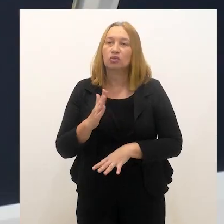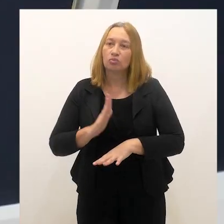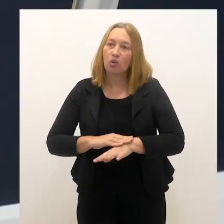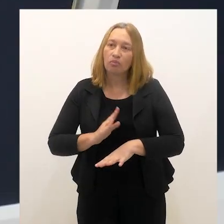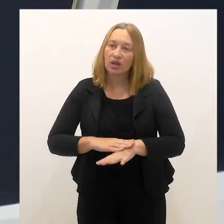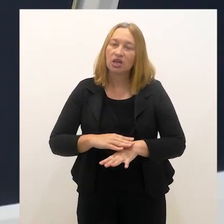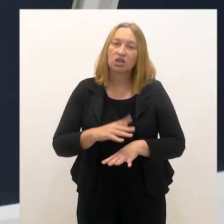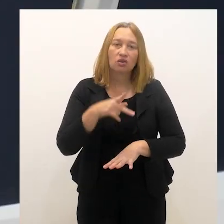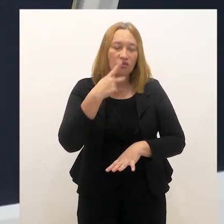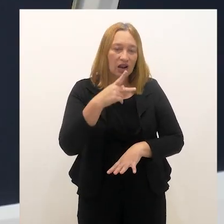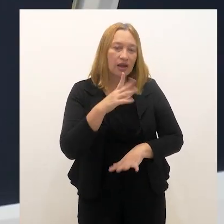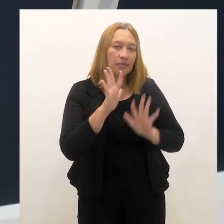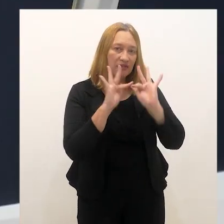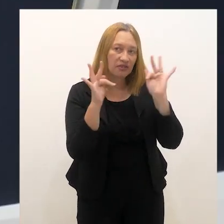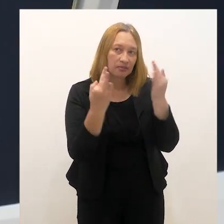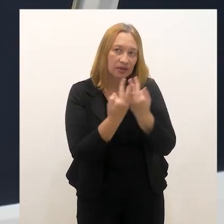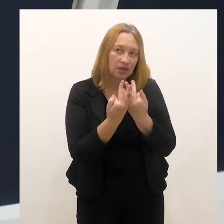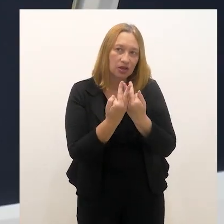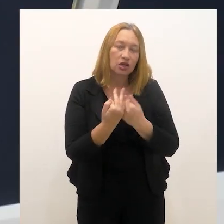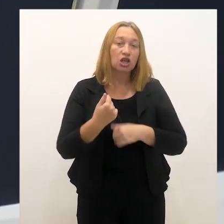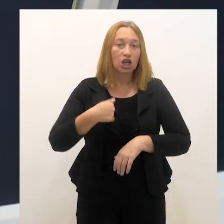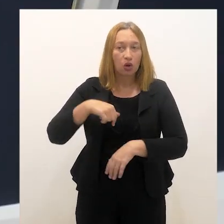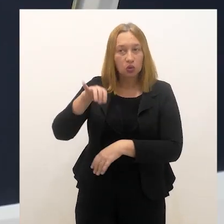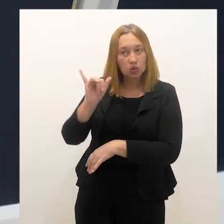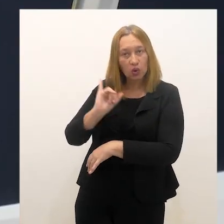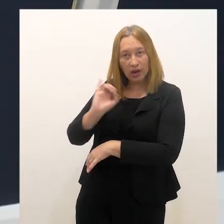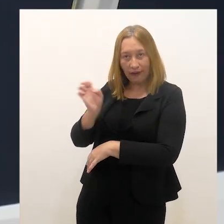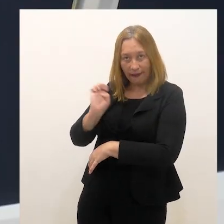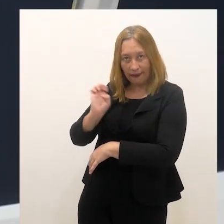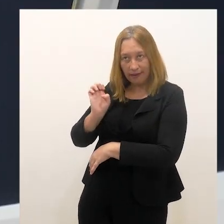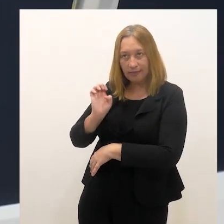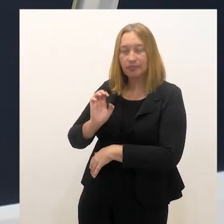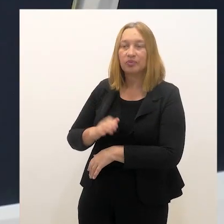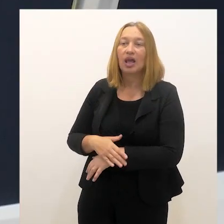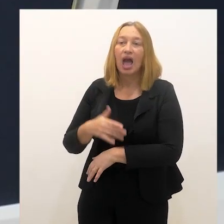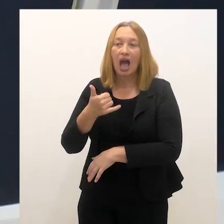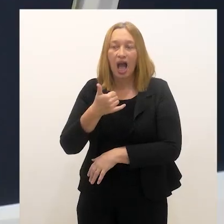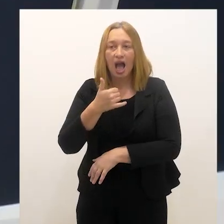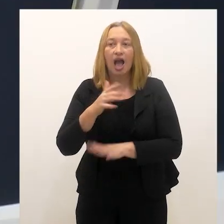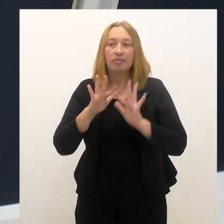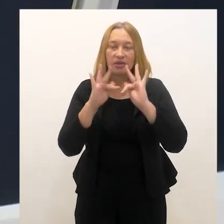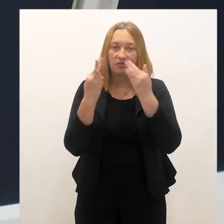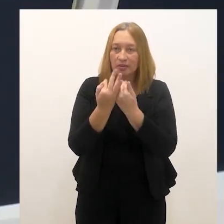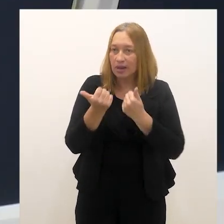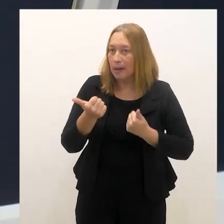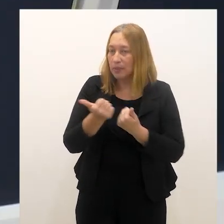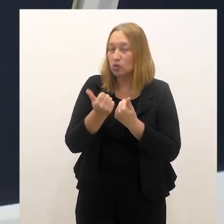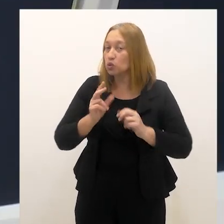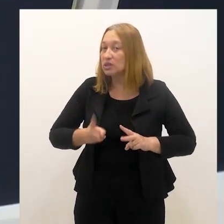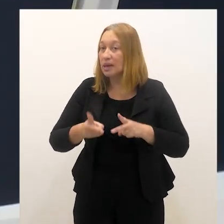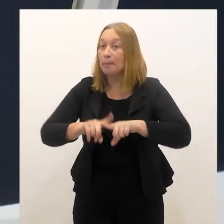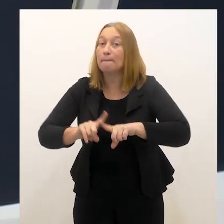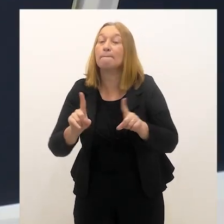quando eu contei para minha família que eu sou gay, enfim. A minha família sempre me apoiou.